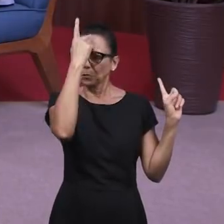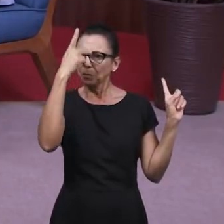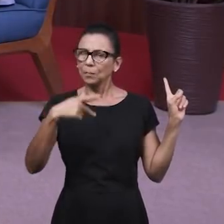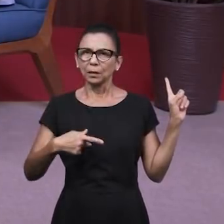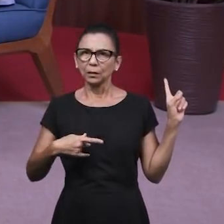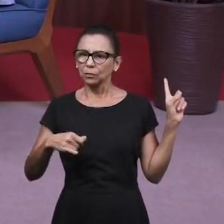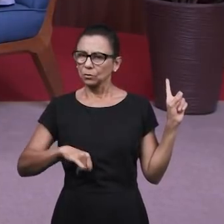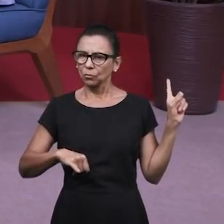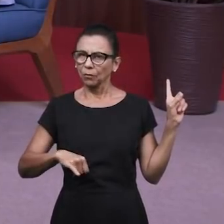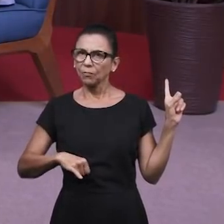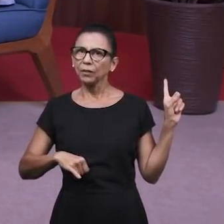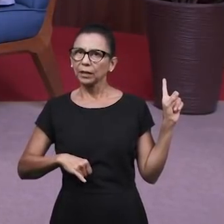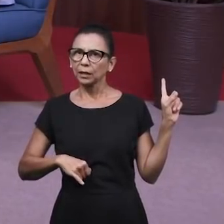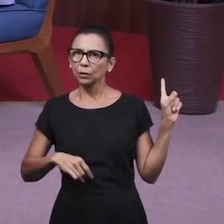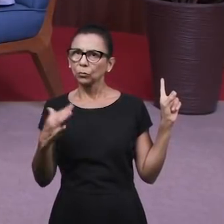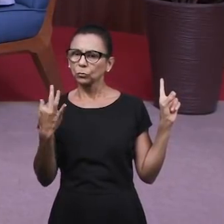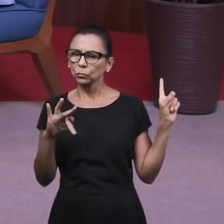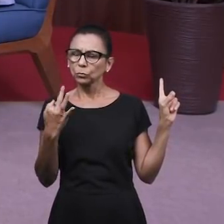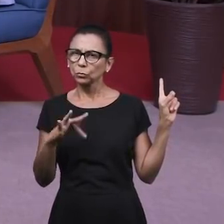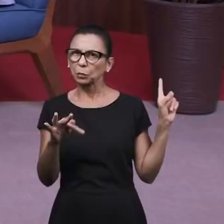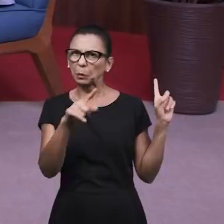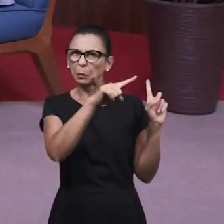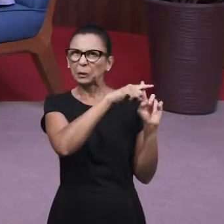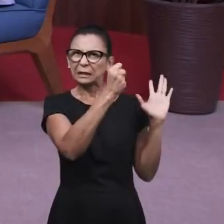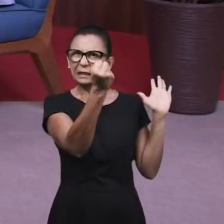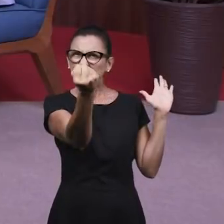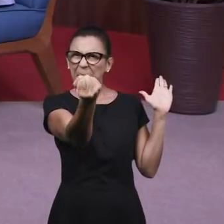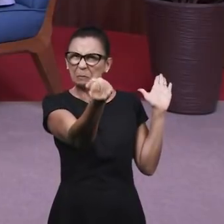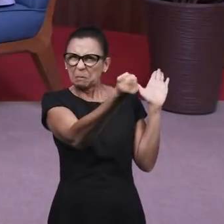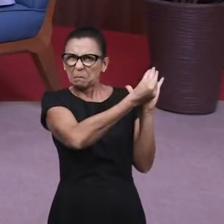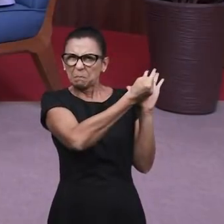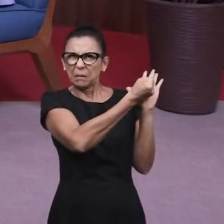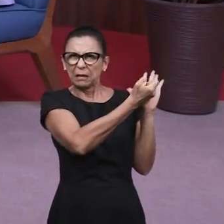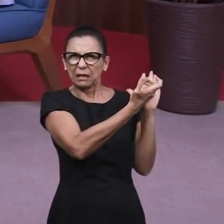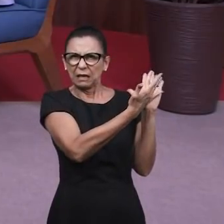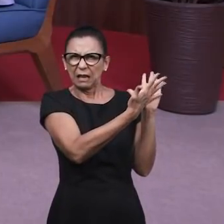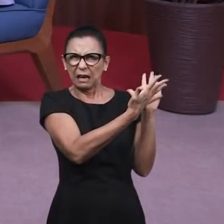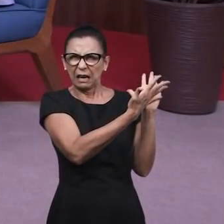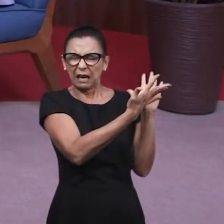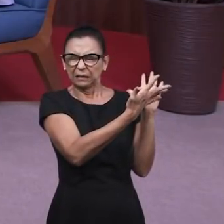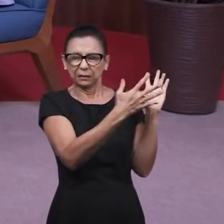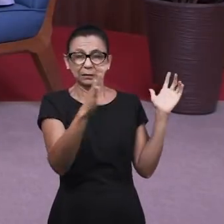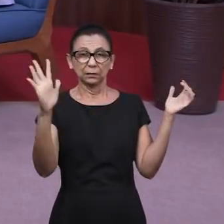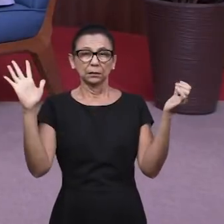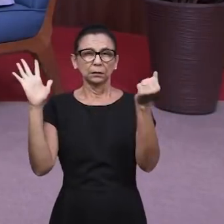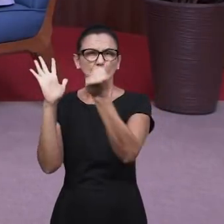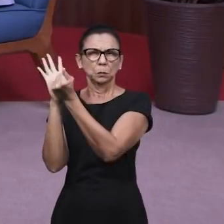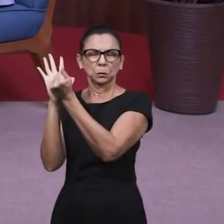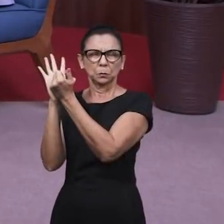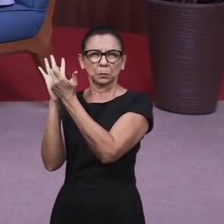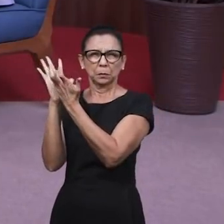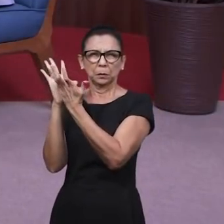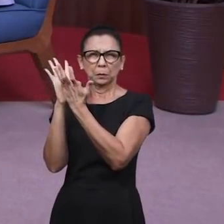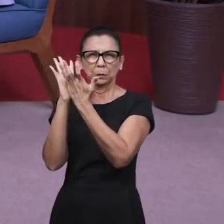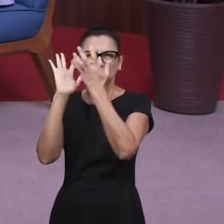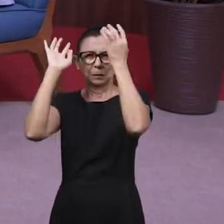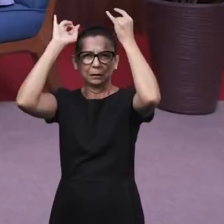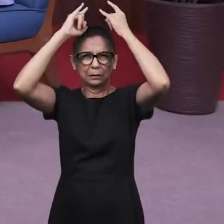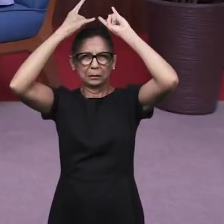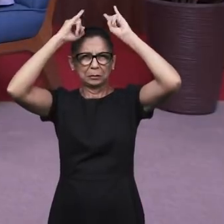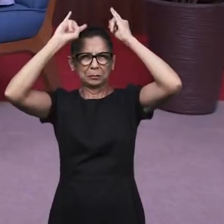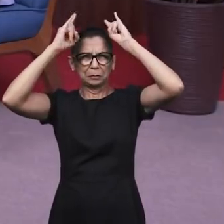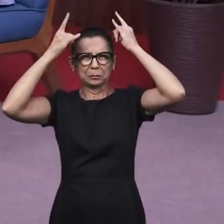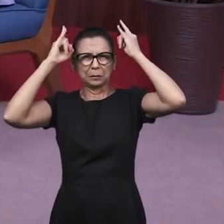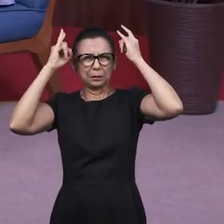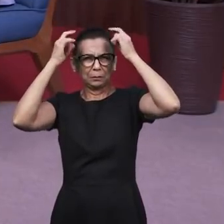qualquer um de nós, ou seja, ele sentiu os cravos, ele sentiu a coroa de espinhos, ele sentiu sede, ele diz, né? Ele